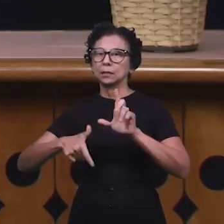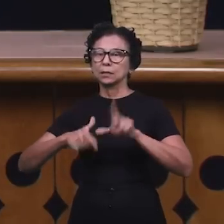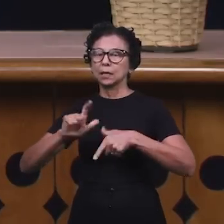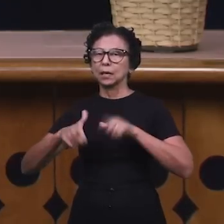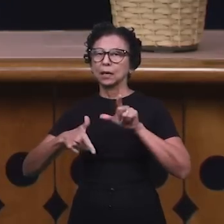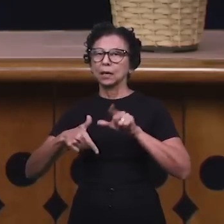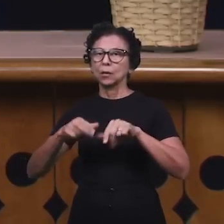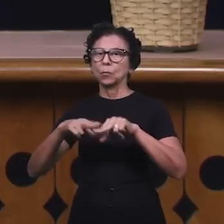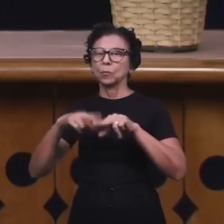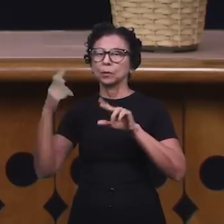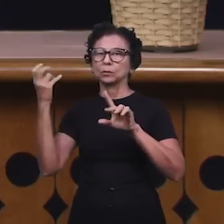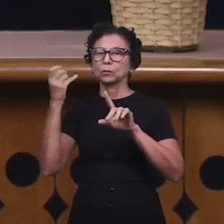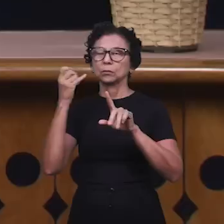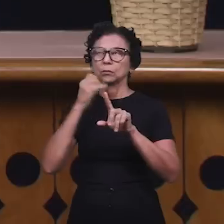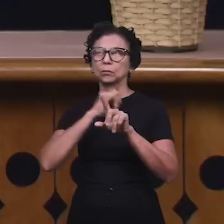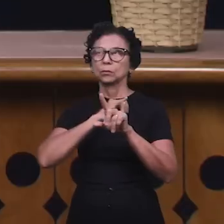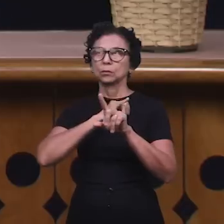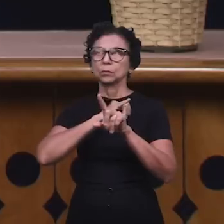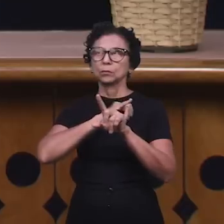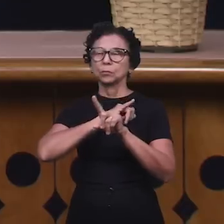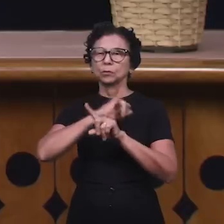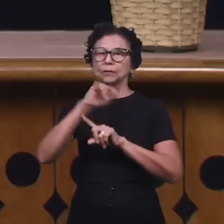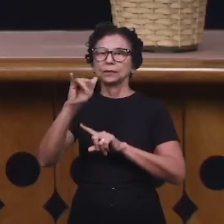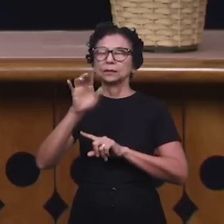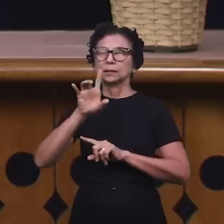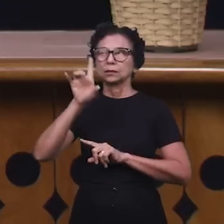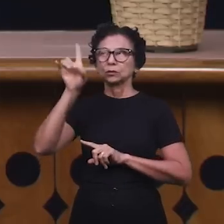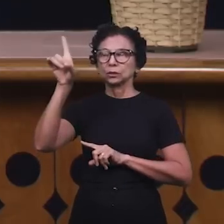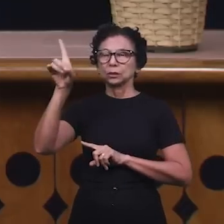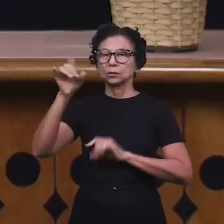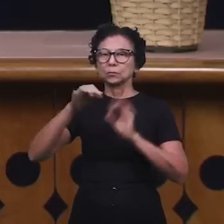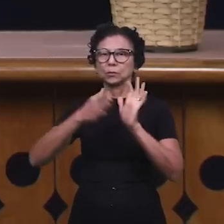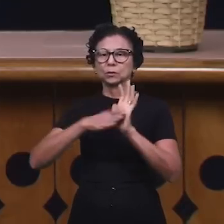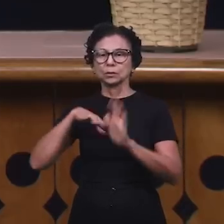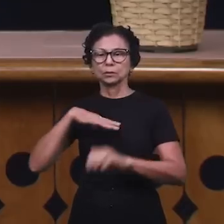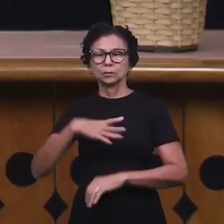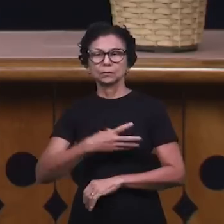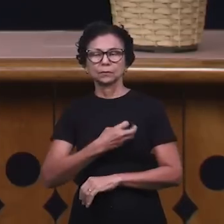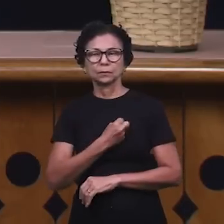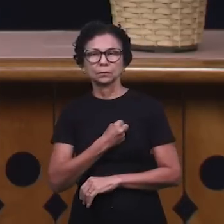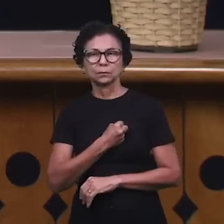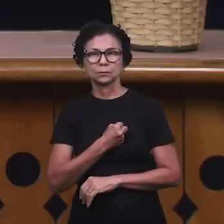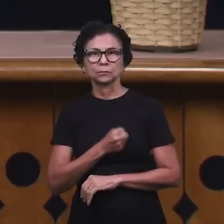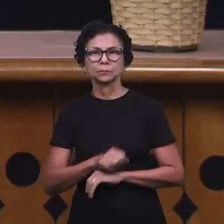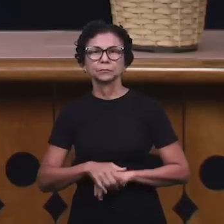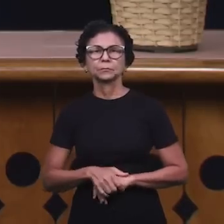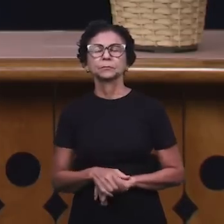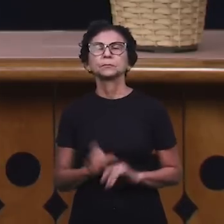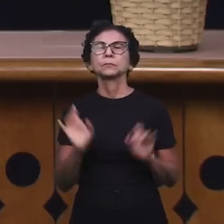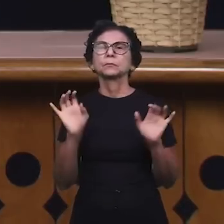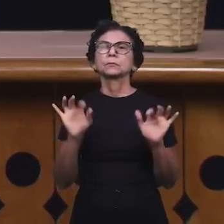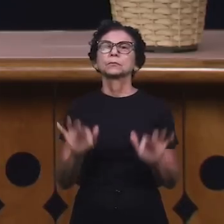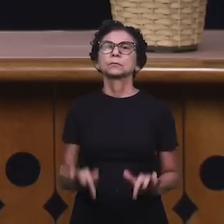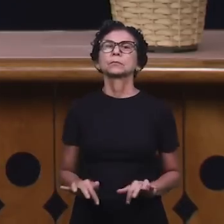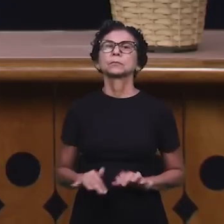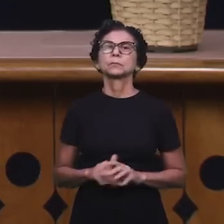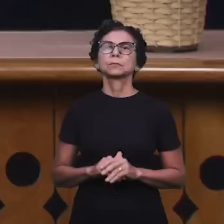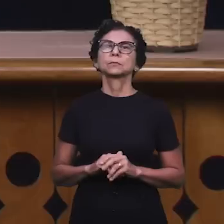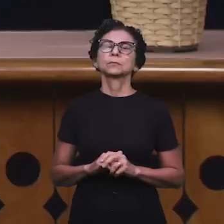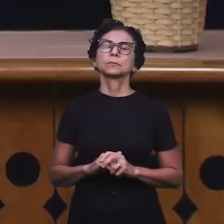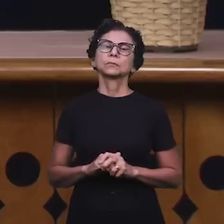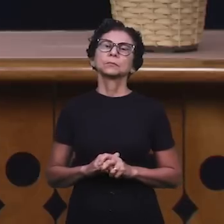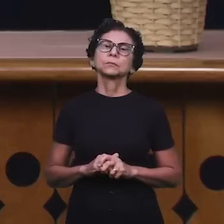plano de Deus através dos séculos para as nossas vidas. Nós estamos encerrando o nosso culto, vamos colocar as